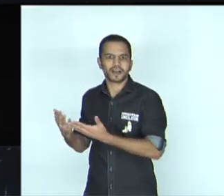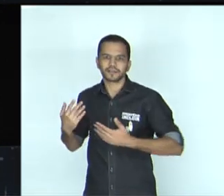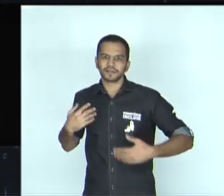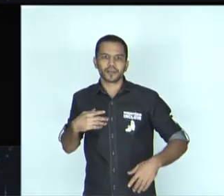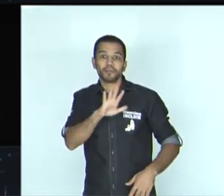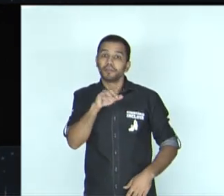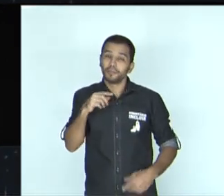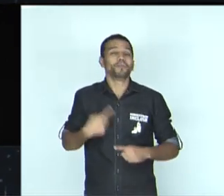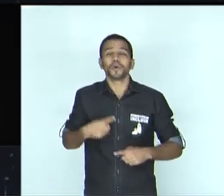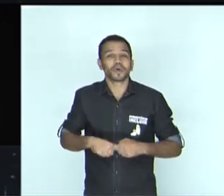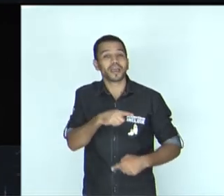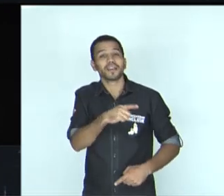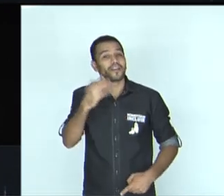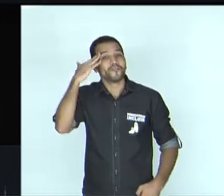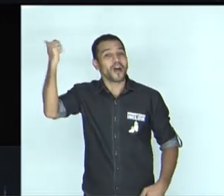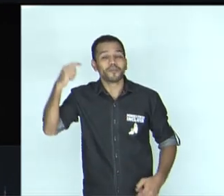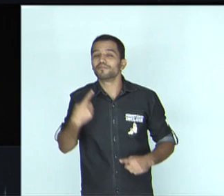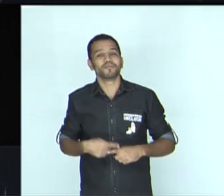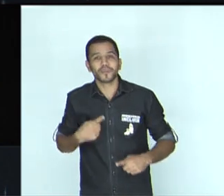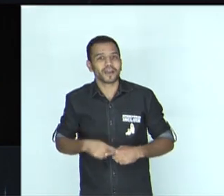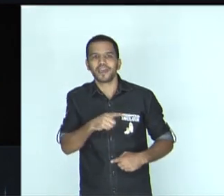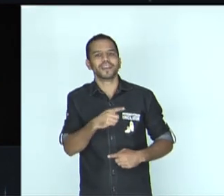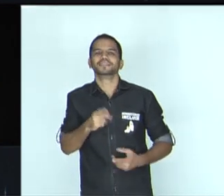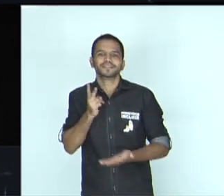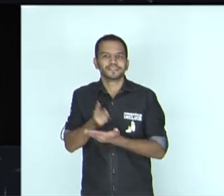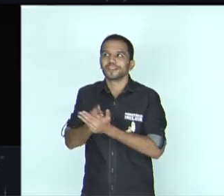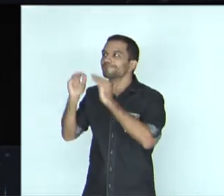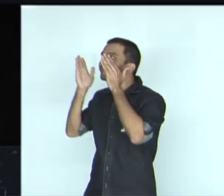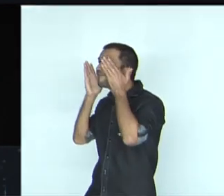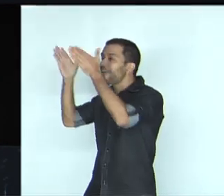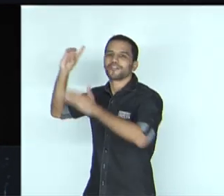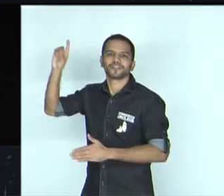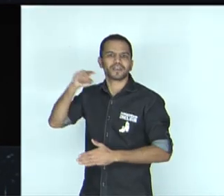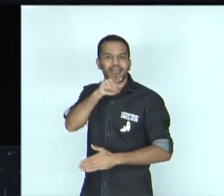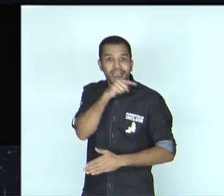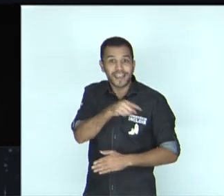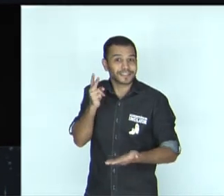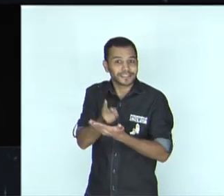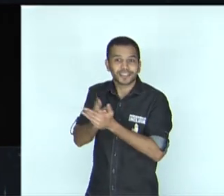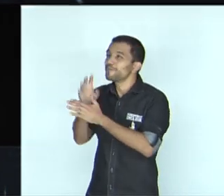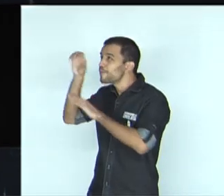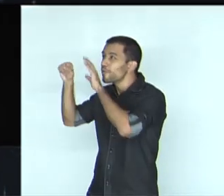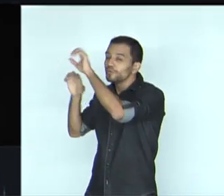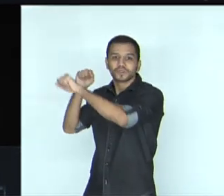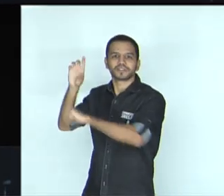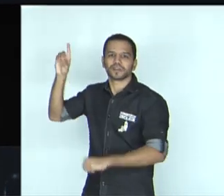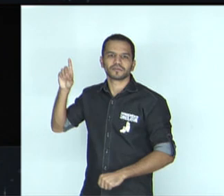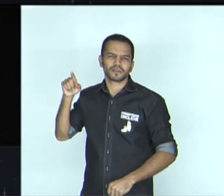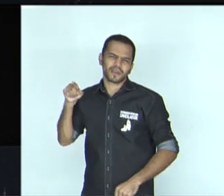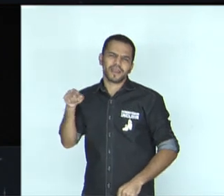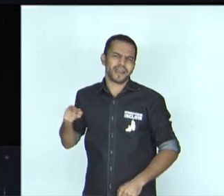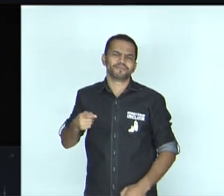Senhor multiplicou na vida dele. E ele saiu de um garoto pobre, que saiu de casa que não tinha comida, aos 16 anos. E se